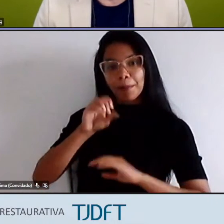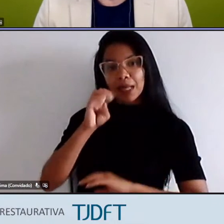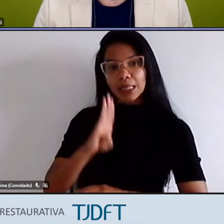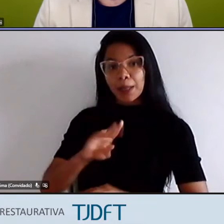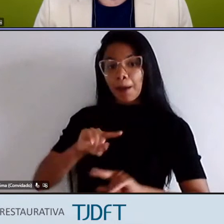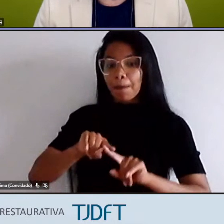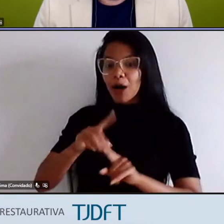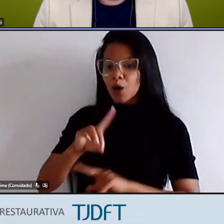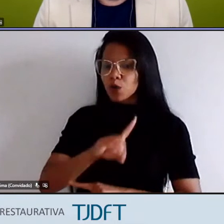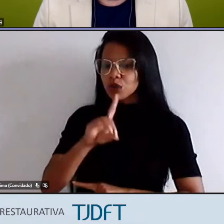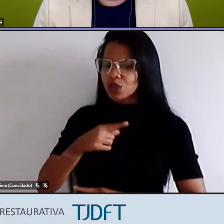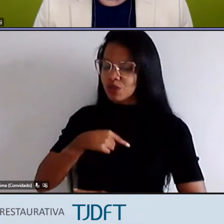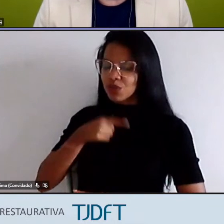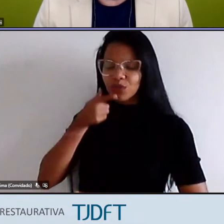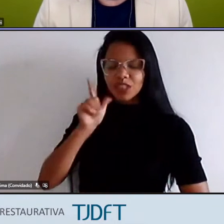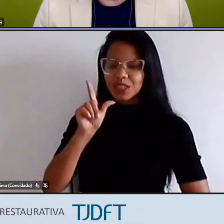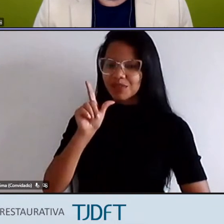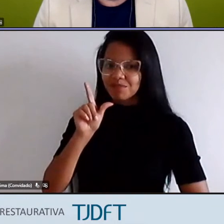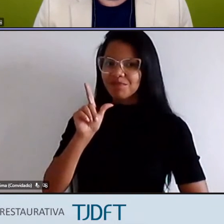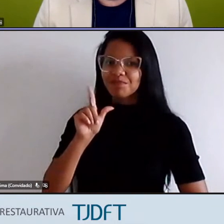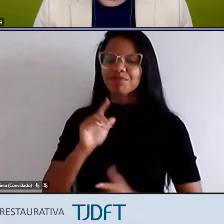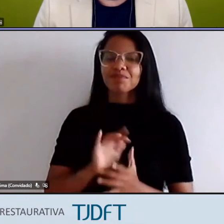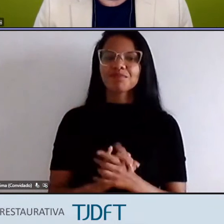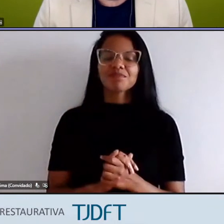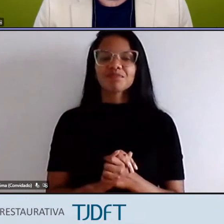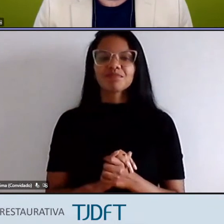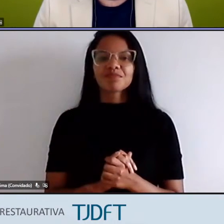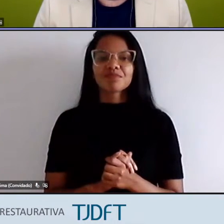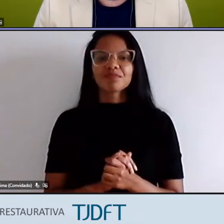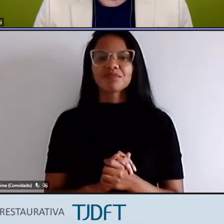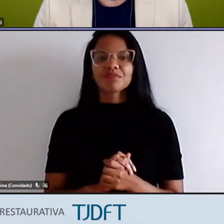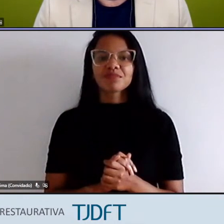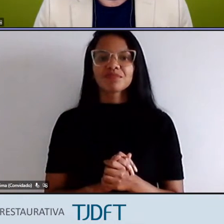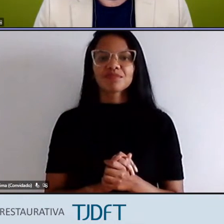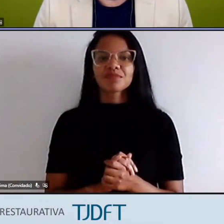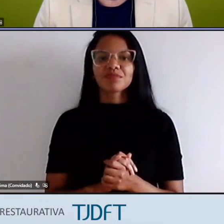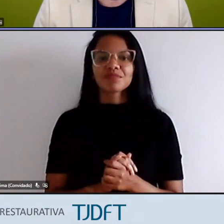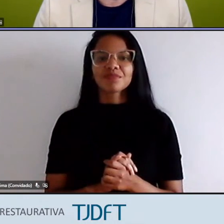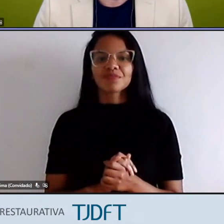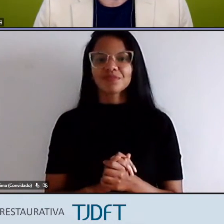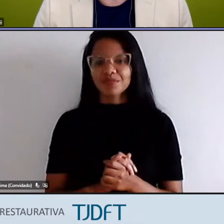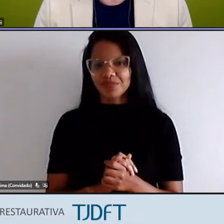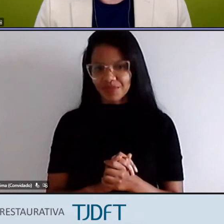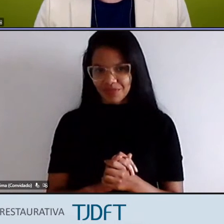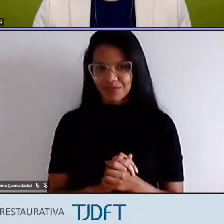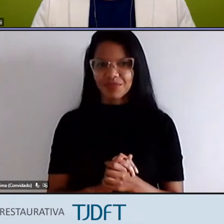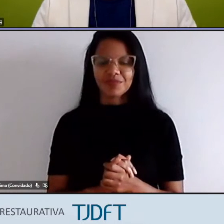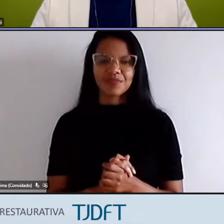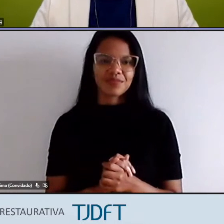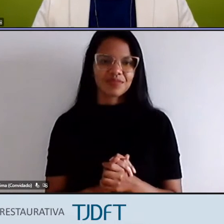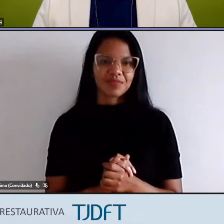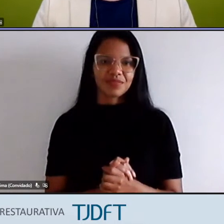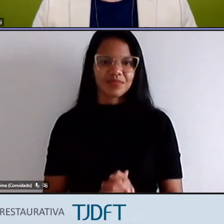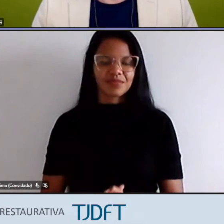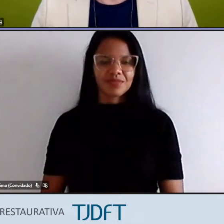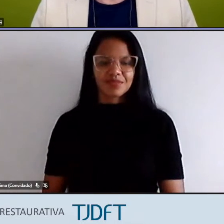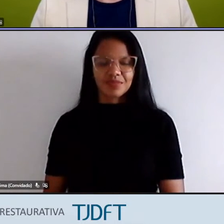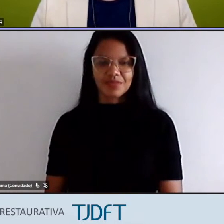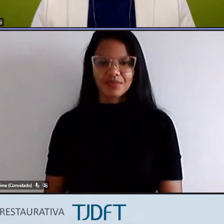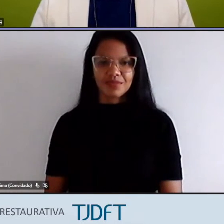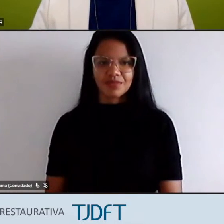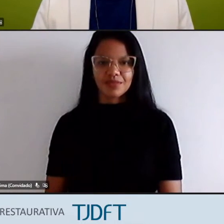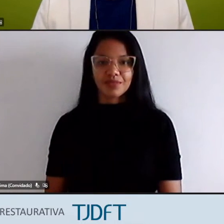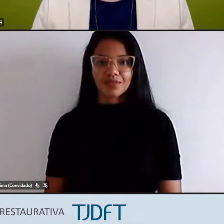dar um jeito de resolver isso. We can manage to bring you here. Don't worry, we'll do that. Thank you.